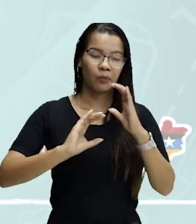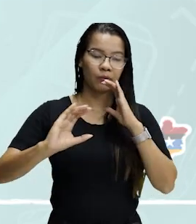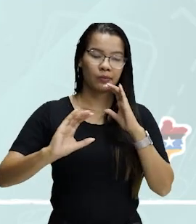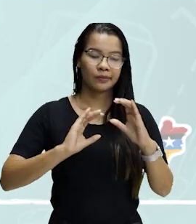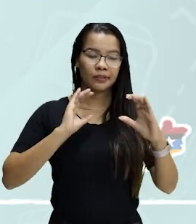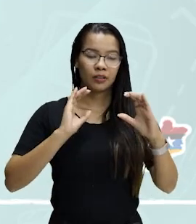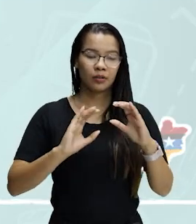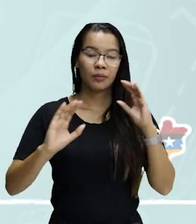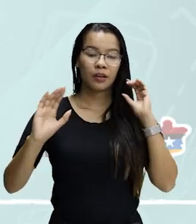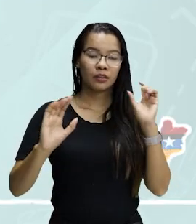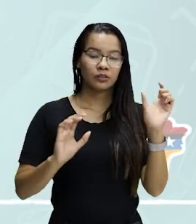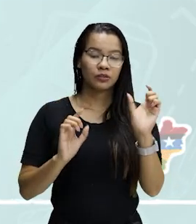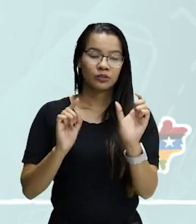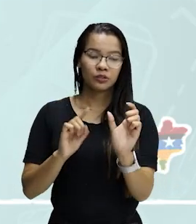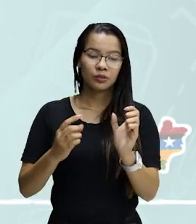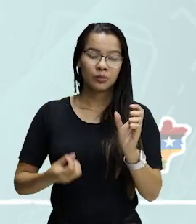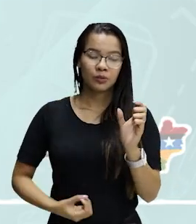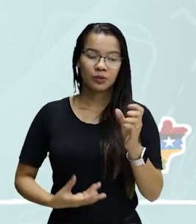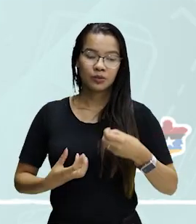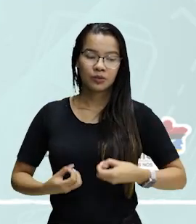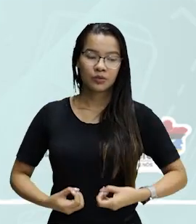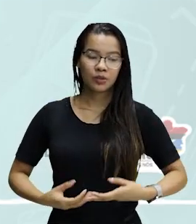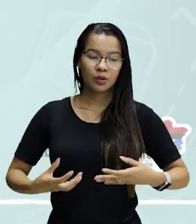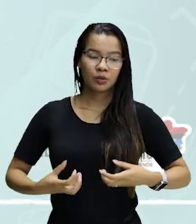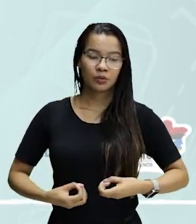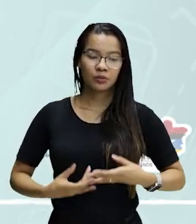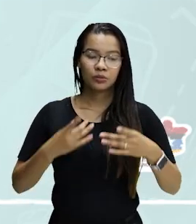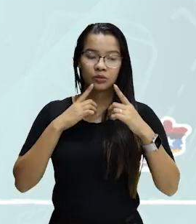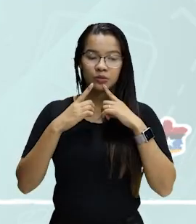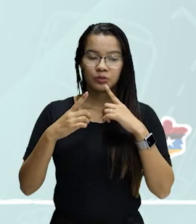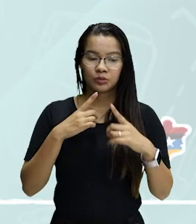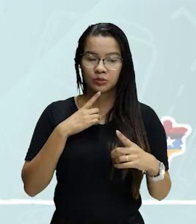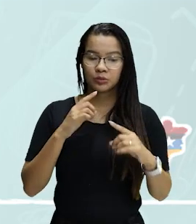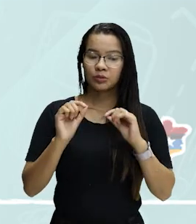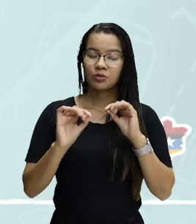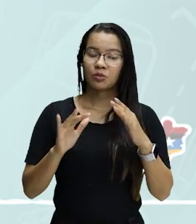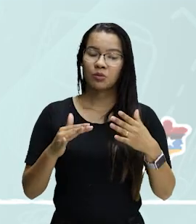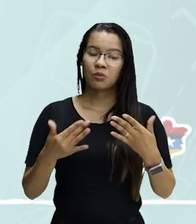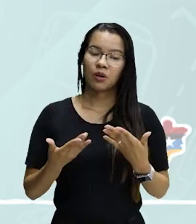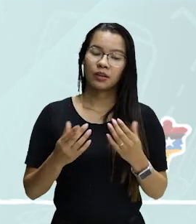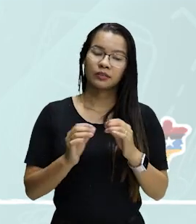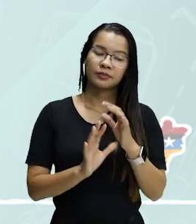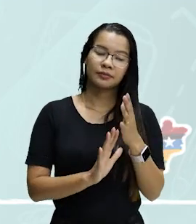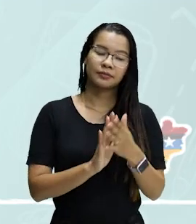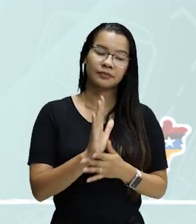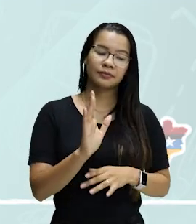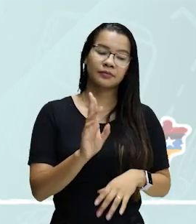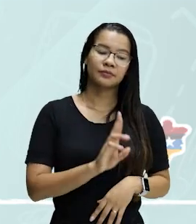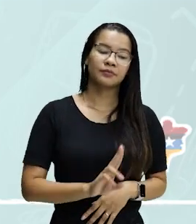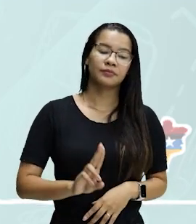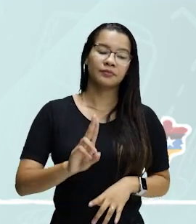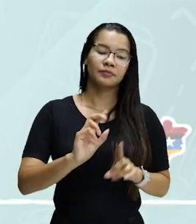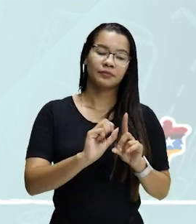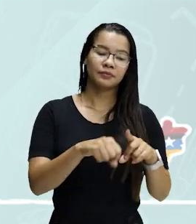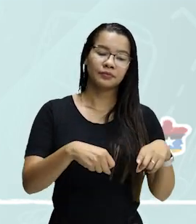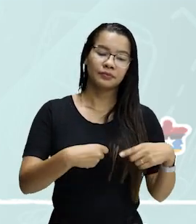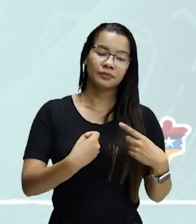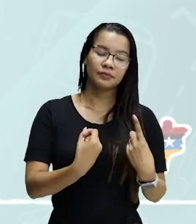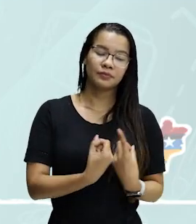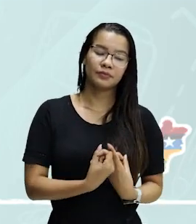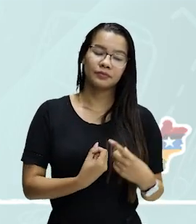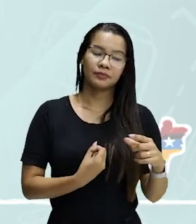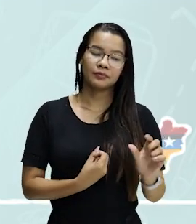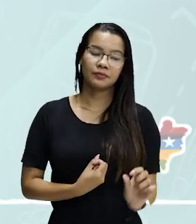de produção dos discursos, os quais geram usos sociais que